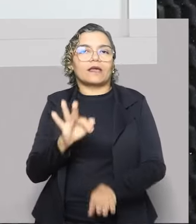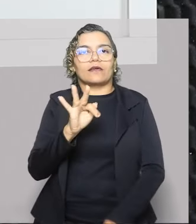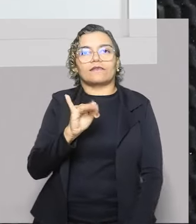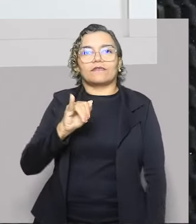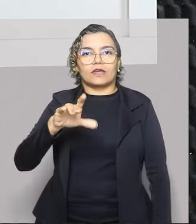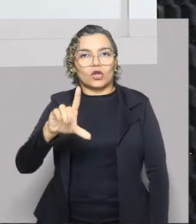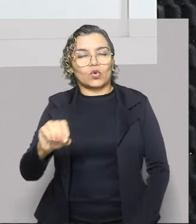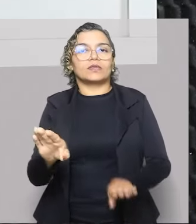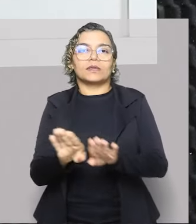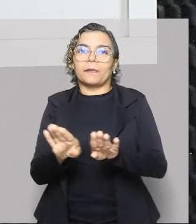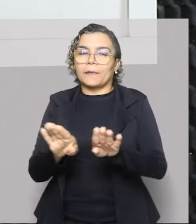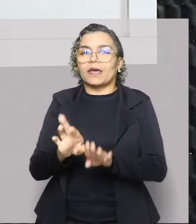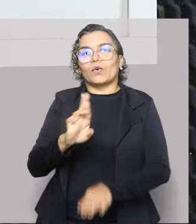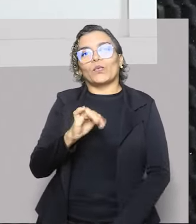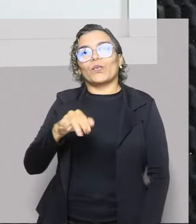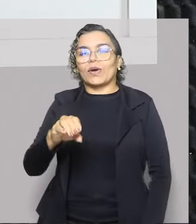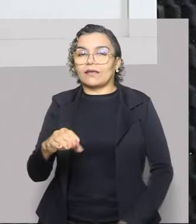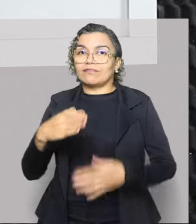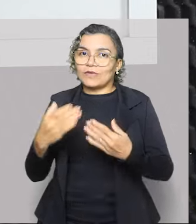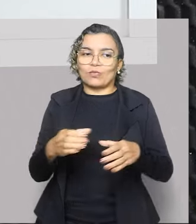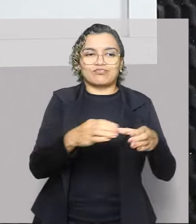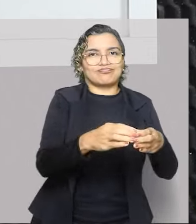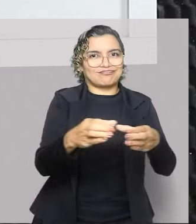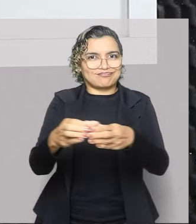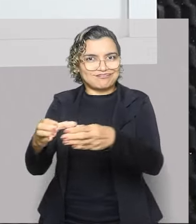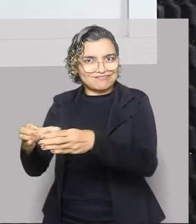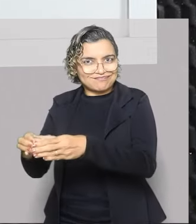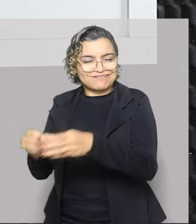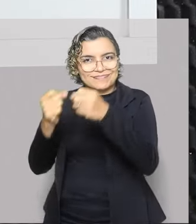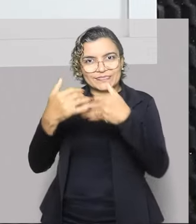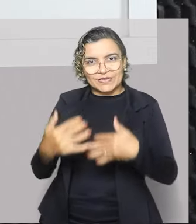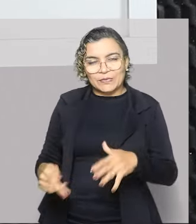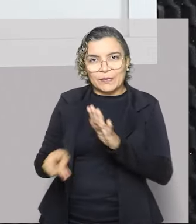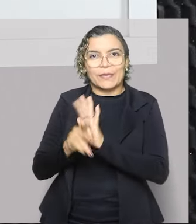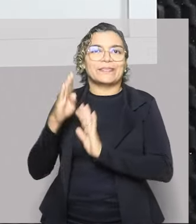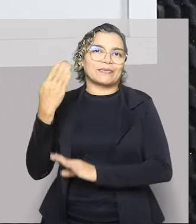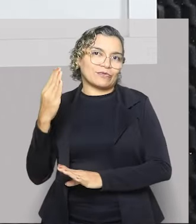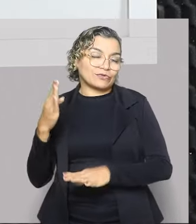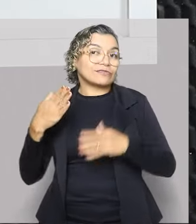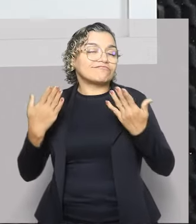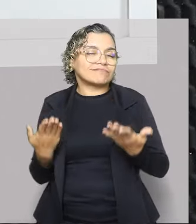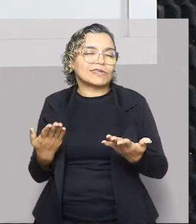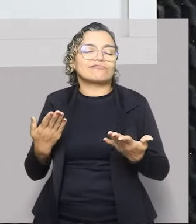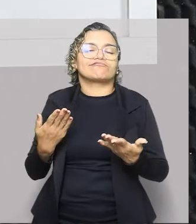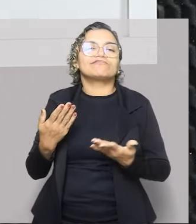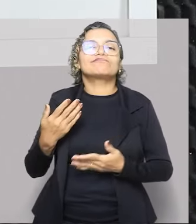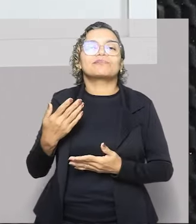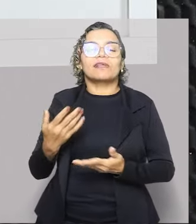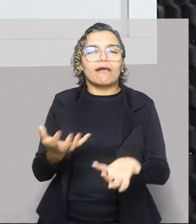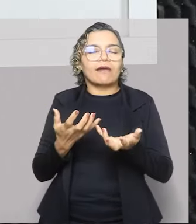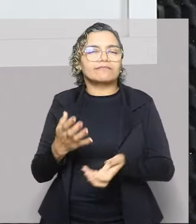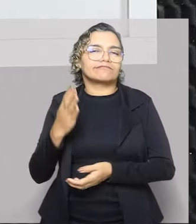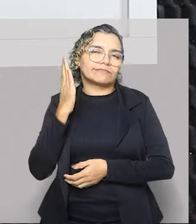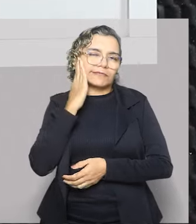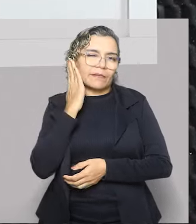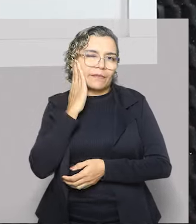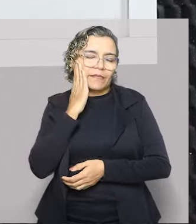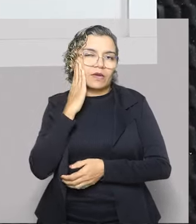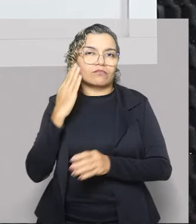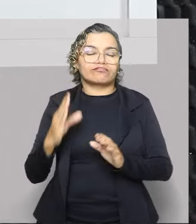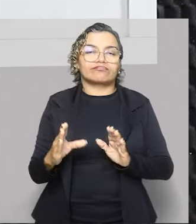classificação que a gente usa na Biologia Tudo bem então a gente quer saber hoje Qual é o conceito de